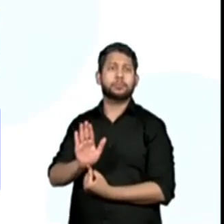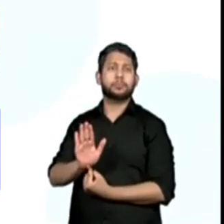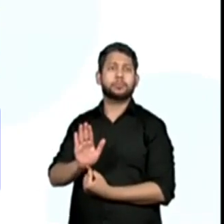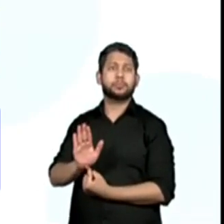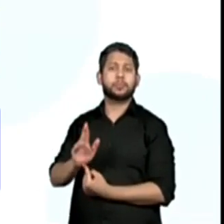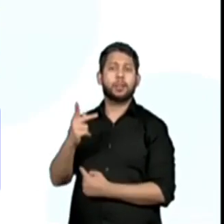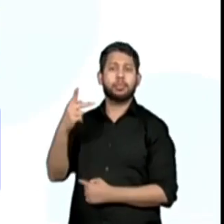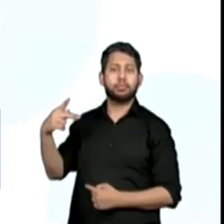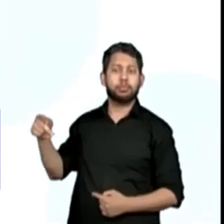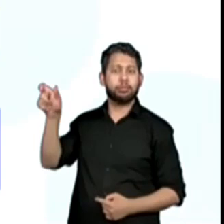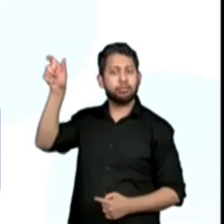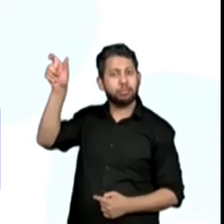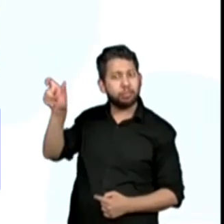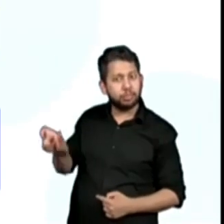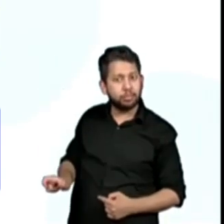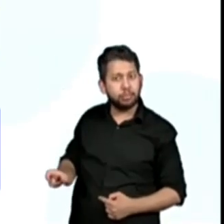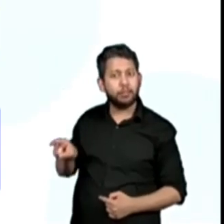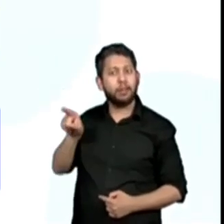Do